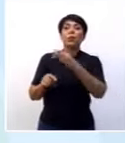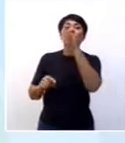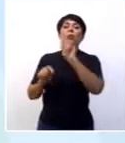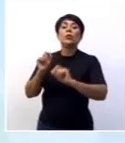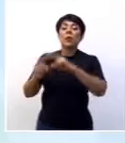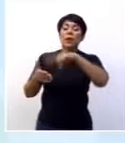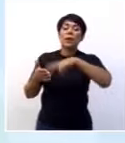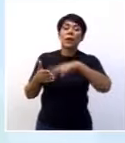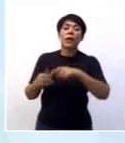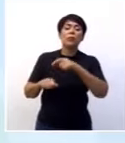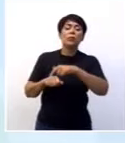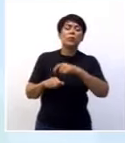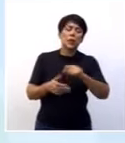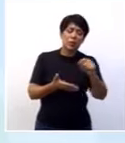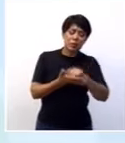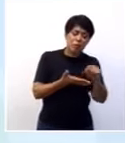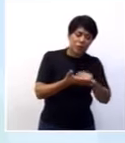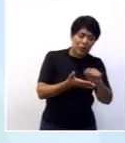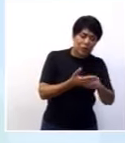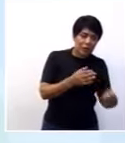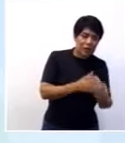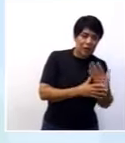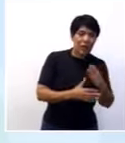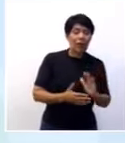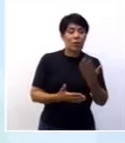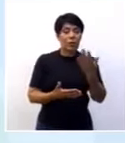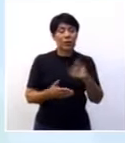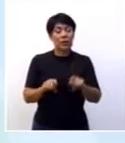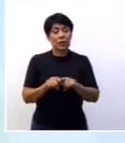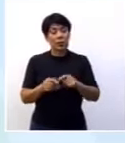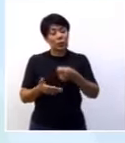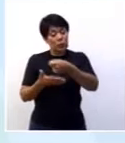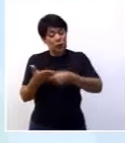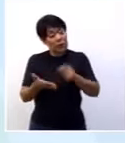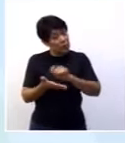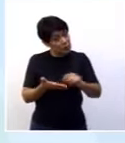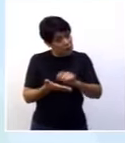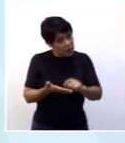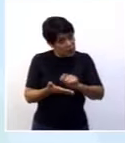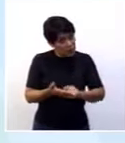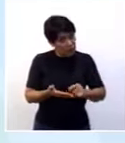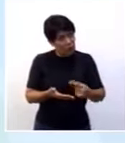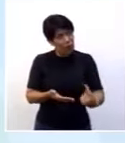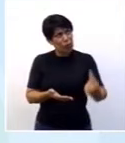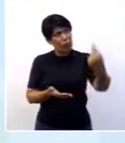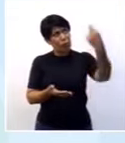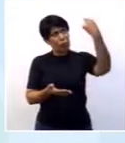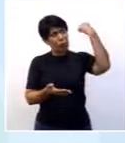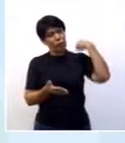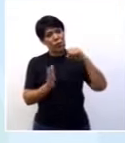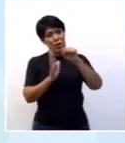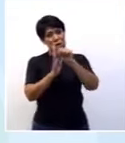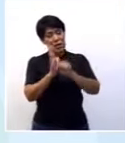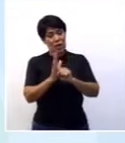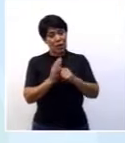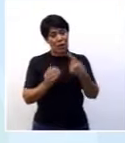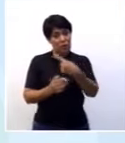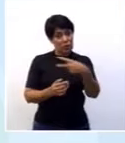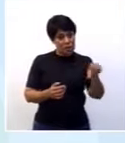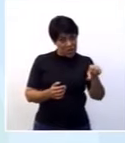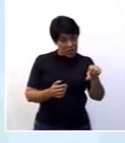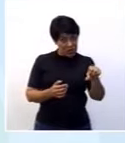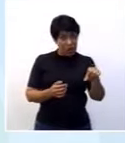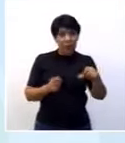Com o momento que ele foi escrito. Né? Um texto escrito lá no século XIX, ele pode ser